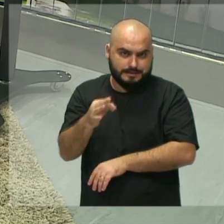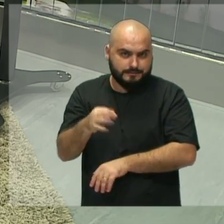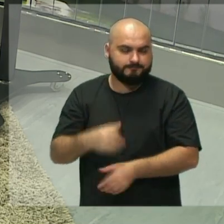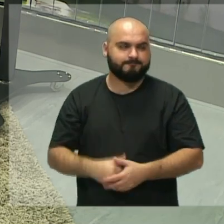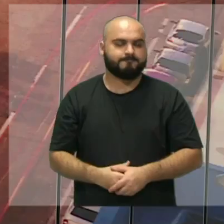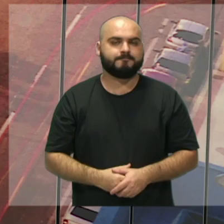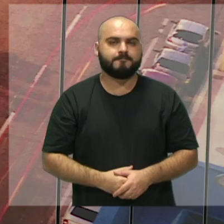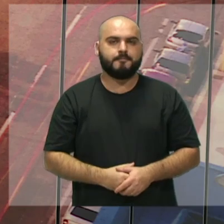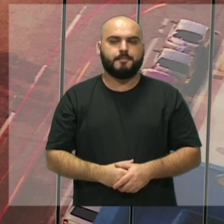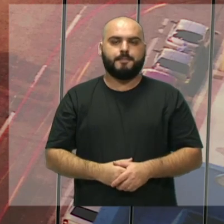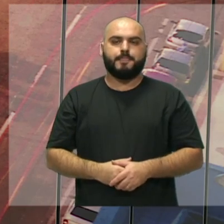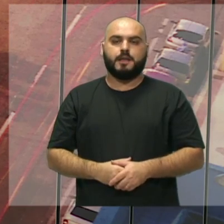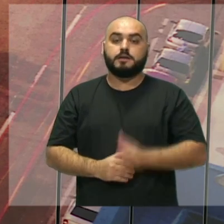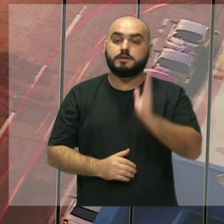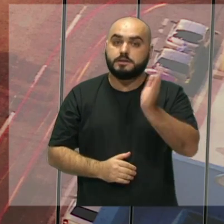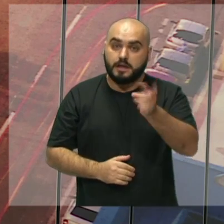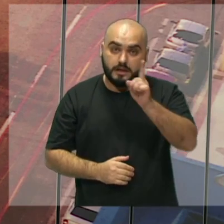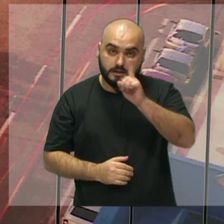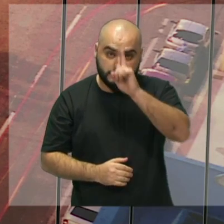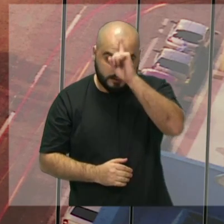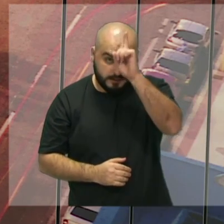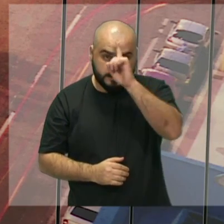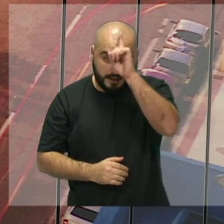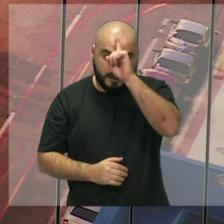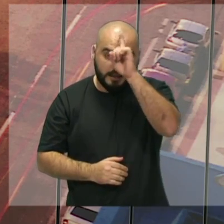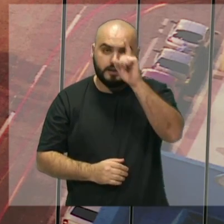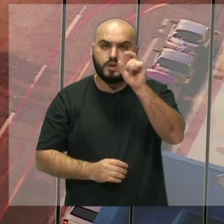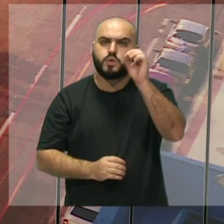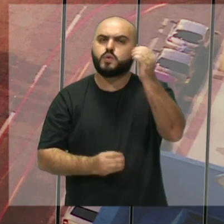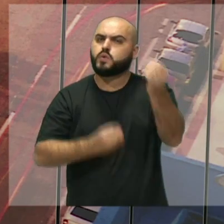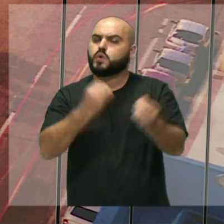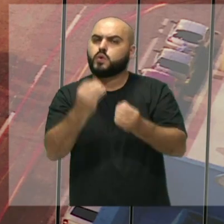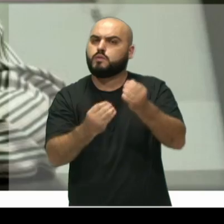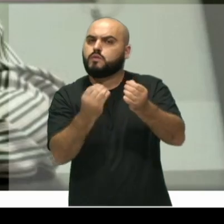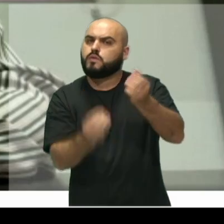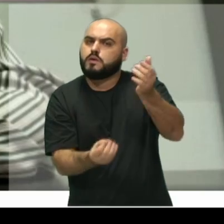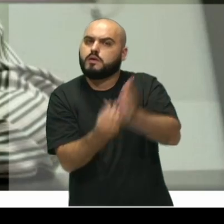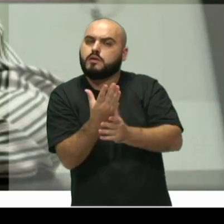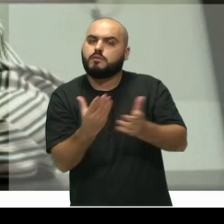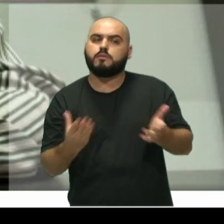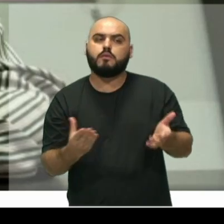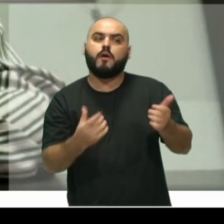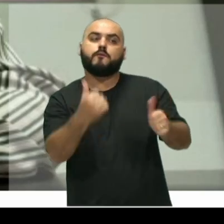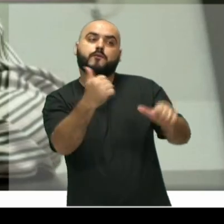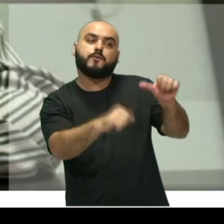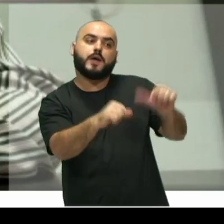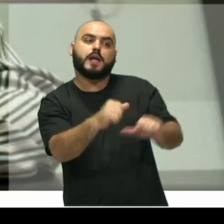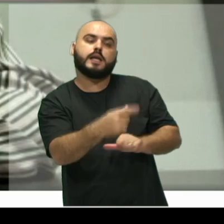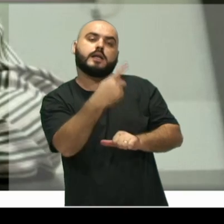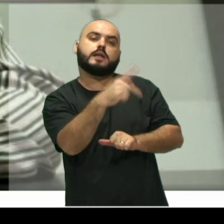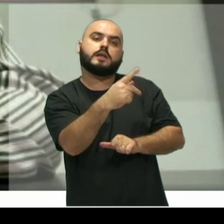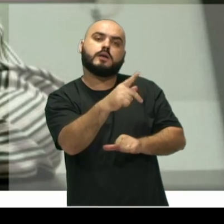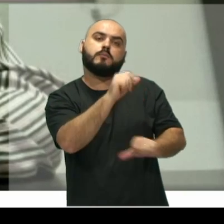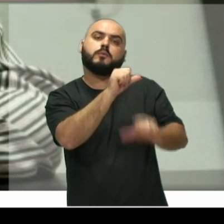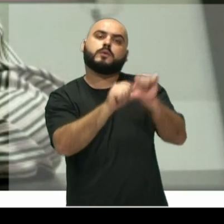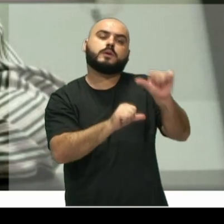Como que surgiu essa ideia como que o senhor avalia a aprovação dessa